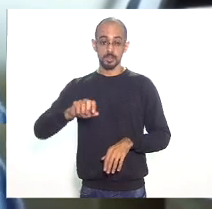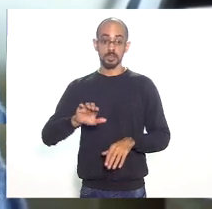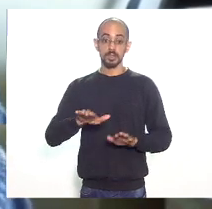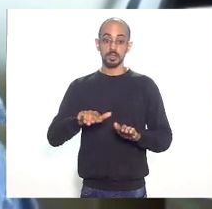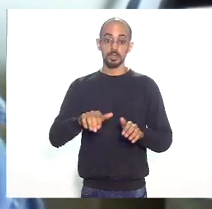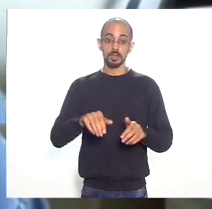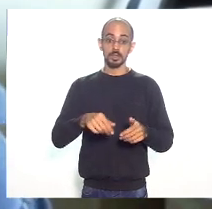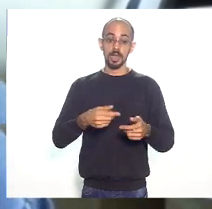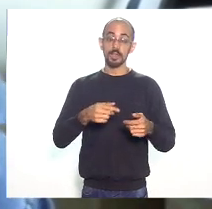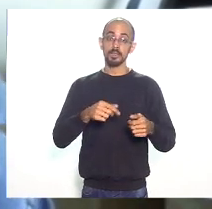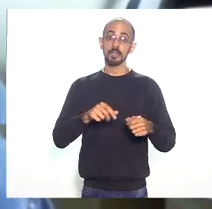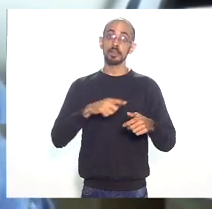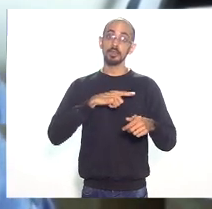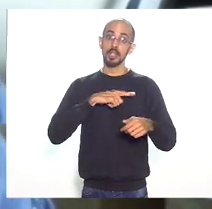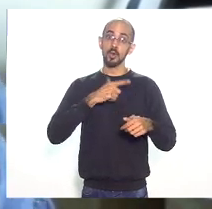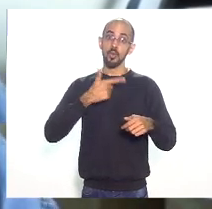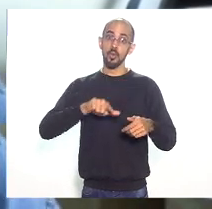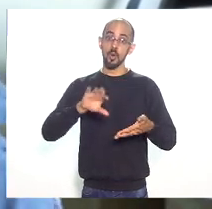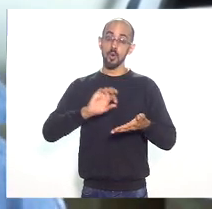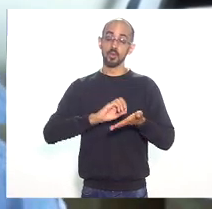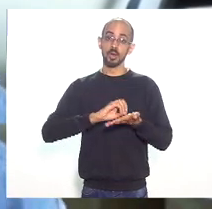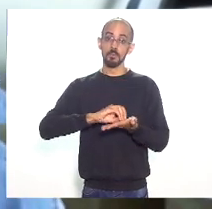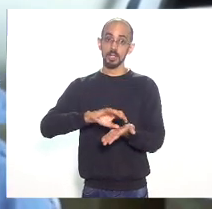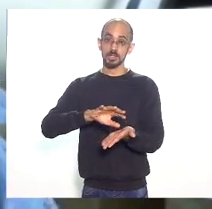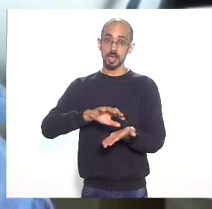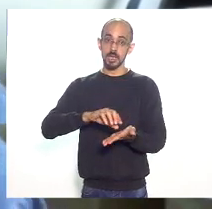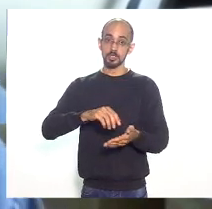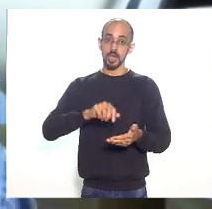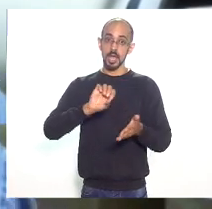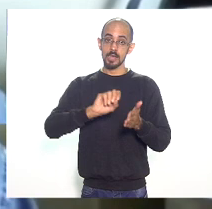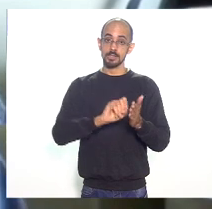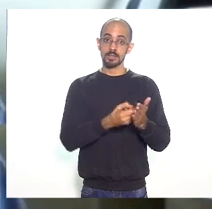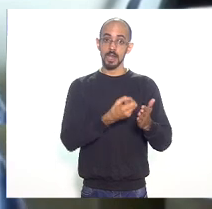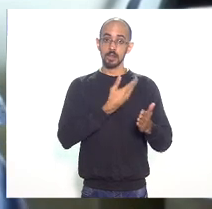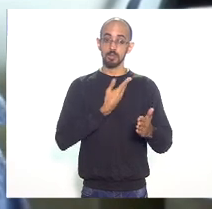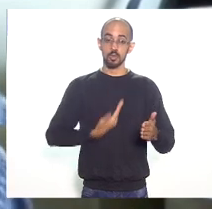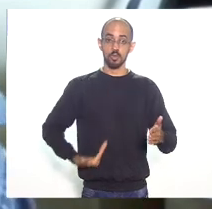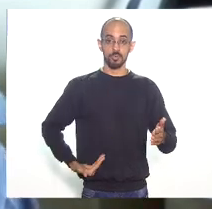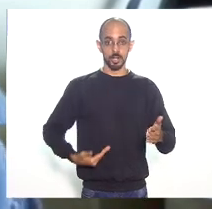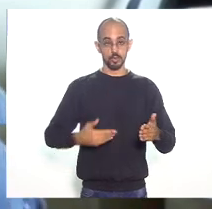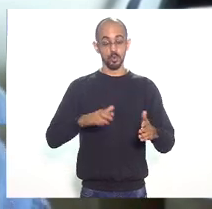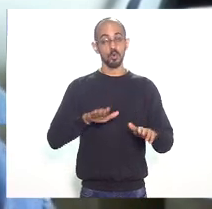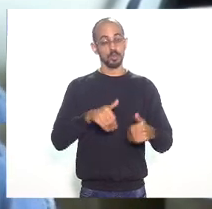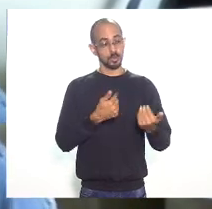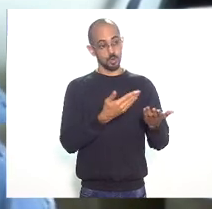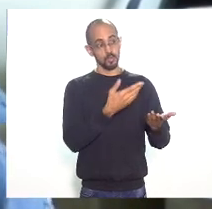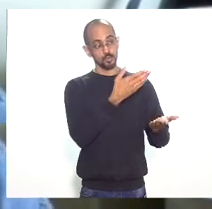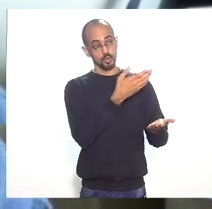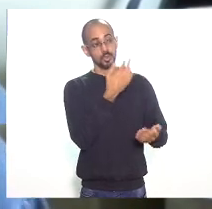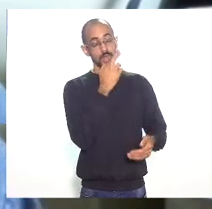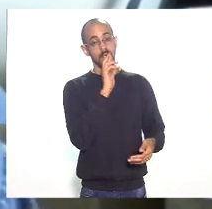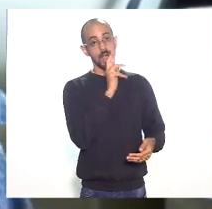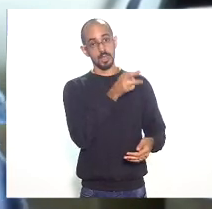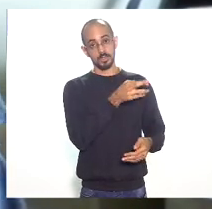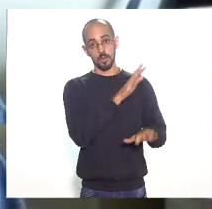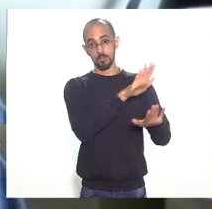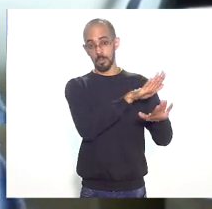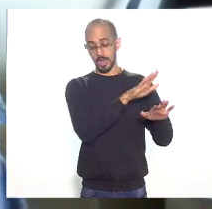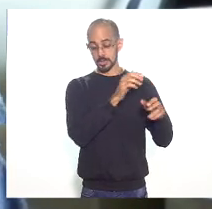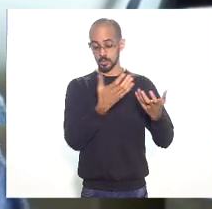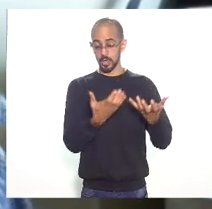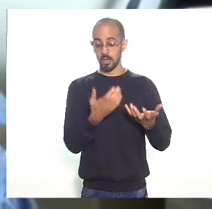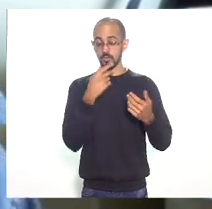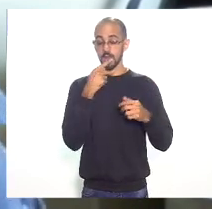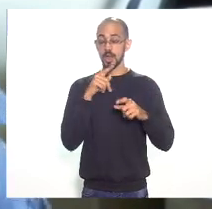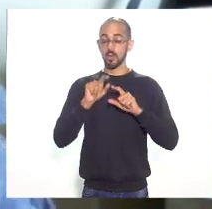governador e pelo presidente do Tribunal de Justiça. Quanto a isso, vossa excelência tem razão. Mas eu queria dizer